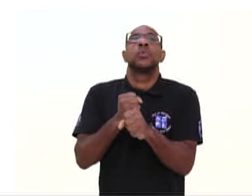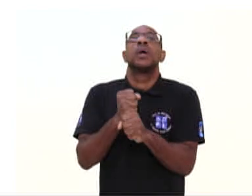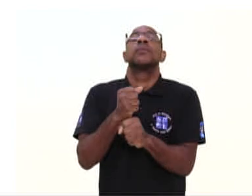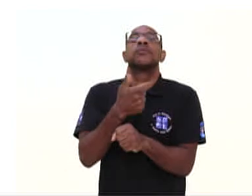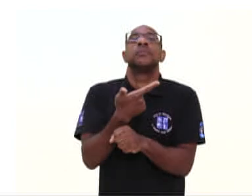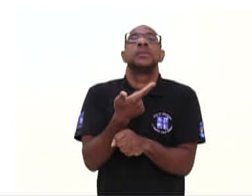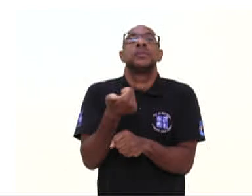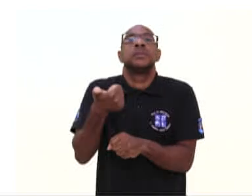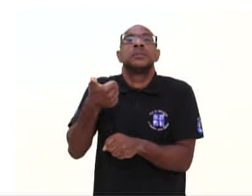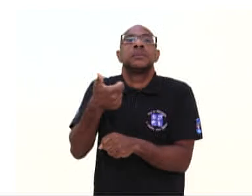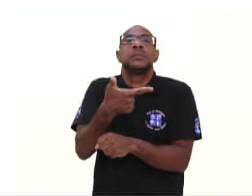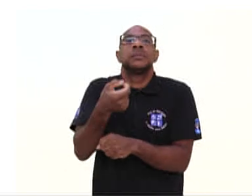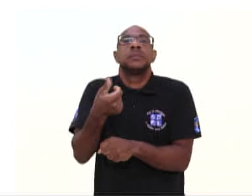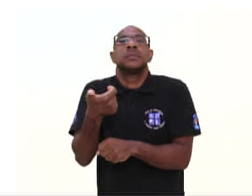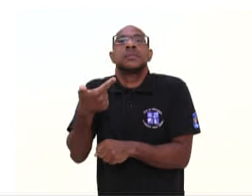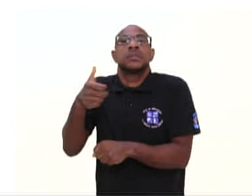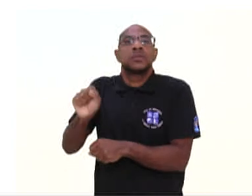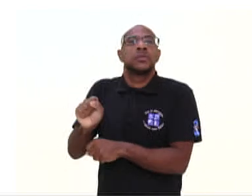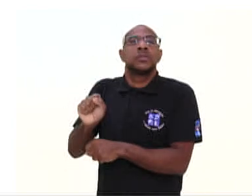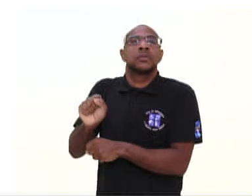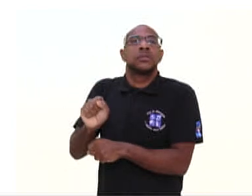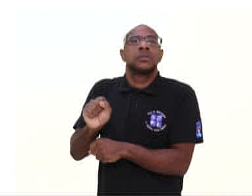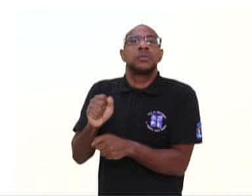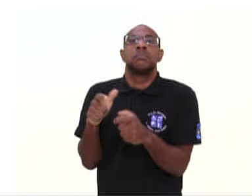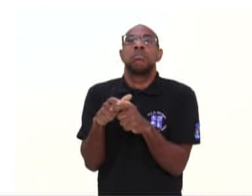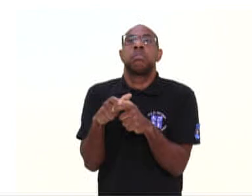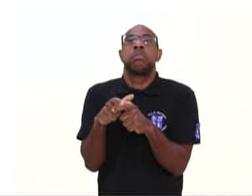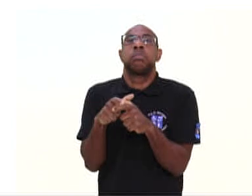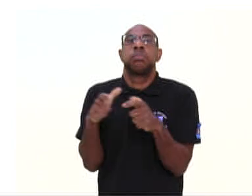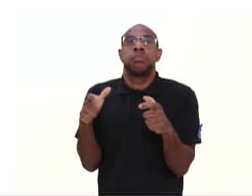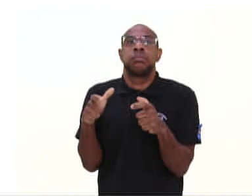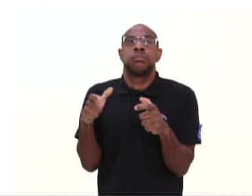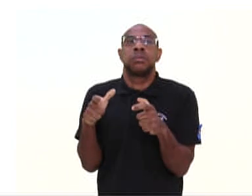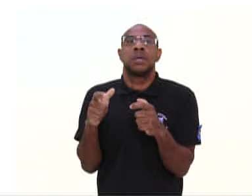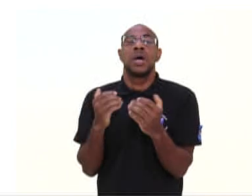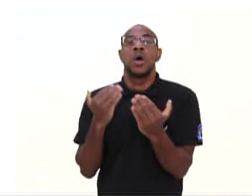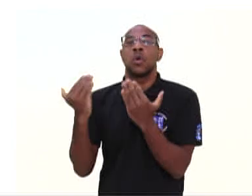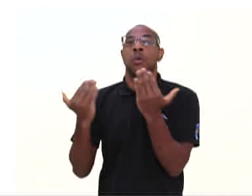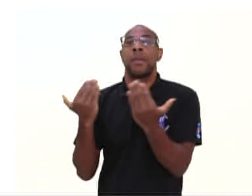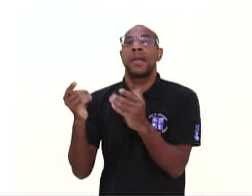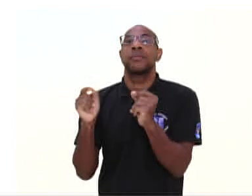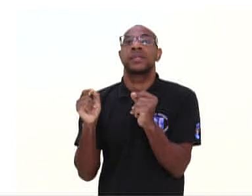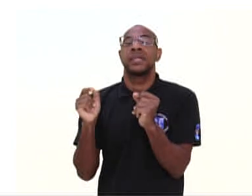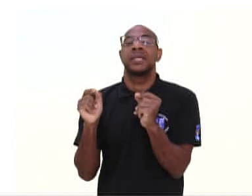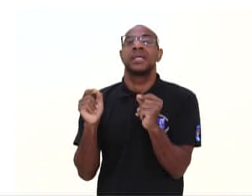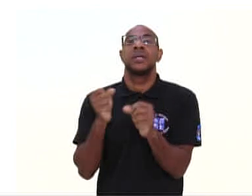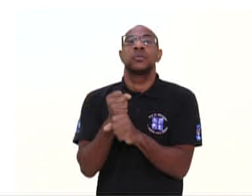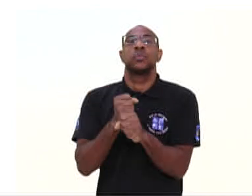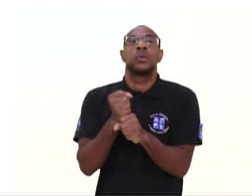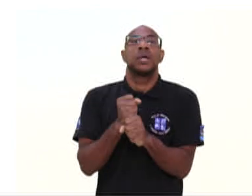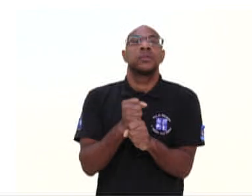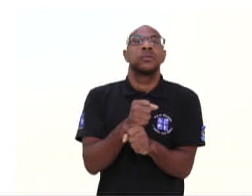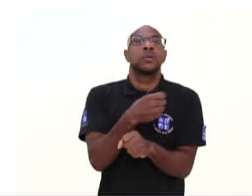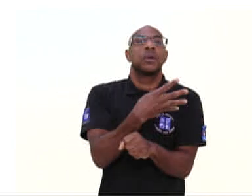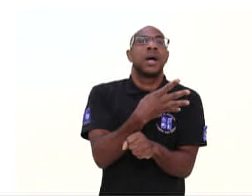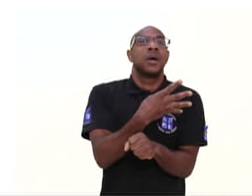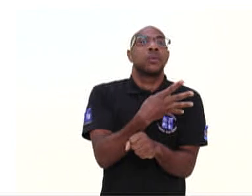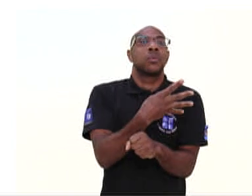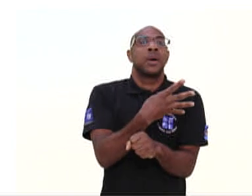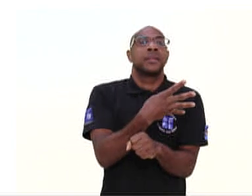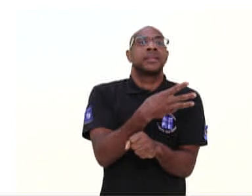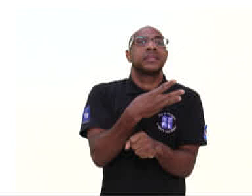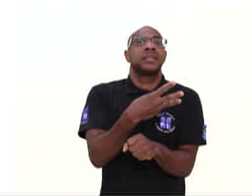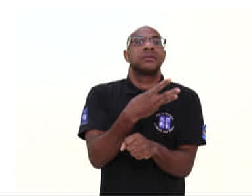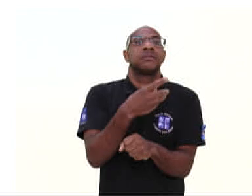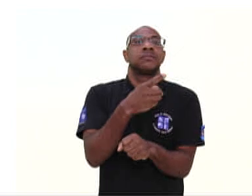O número sofreu um declínio se comparado ao ano de 2017, que tinham